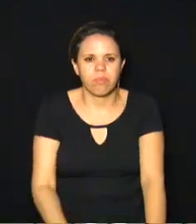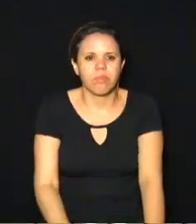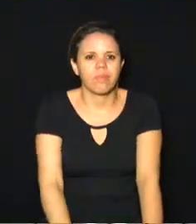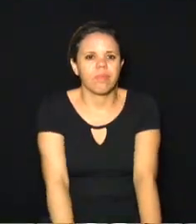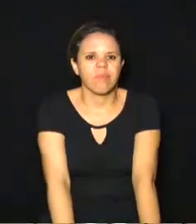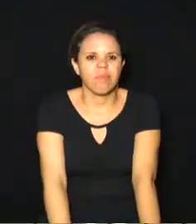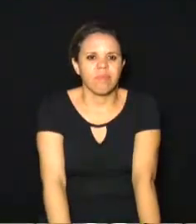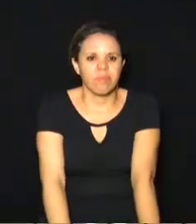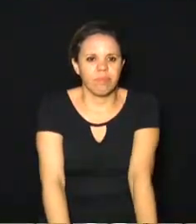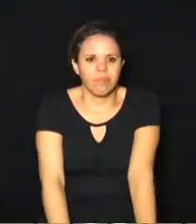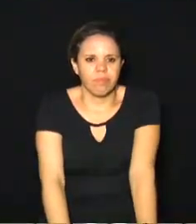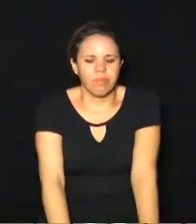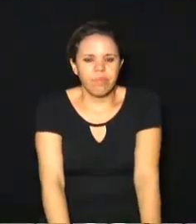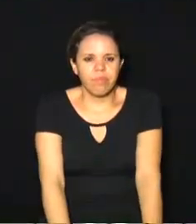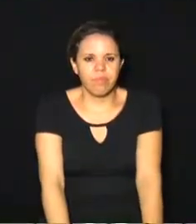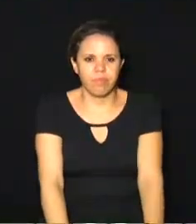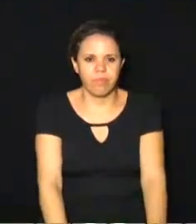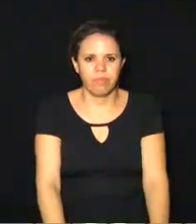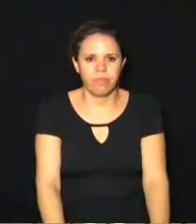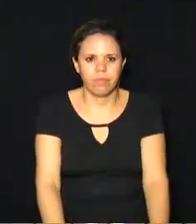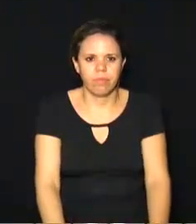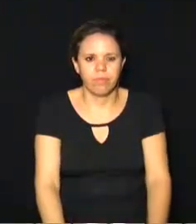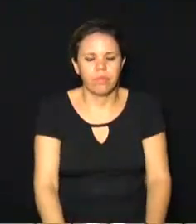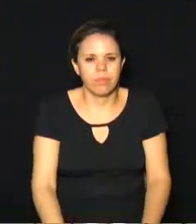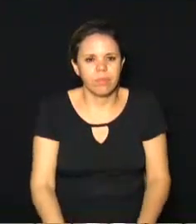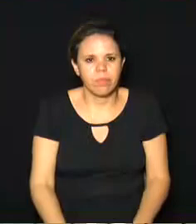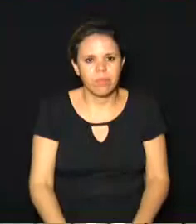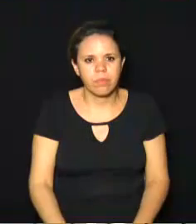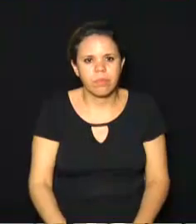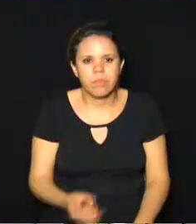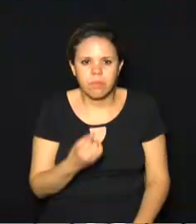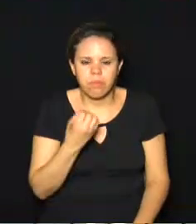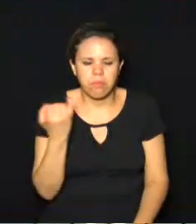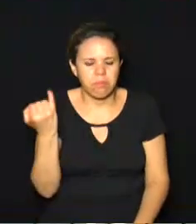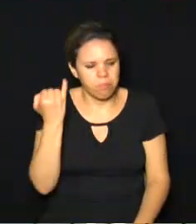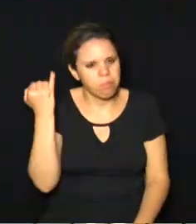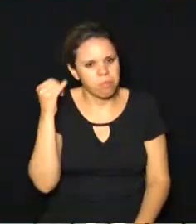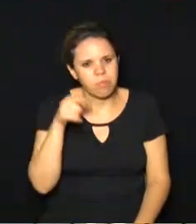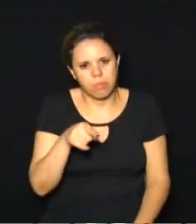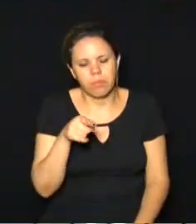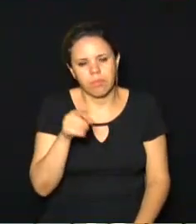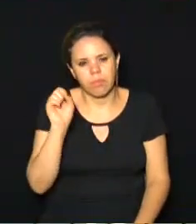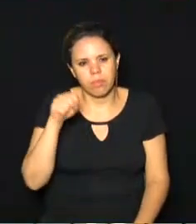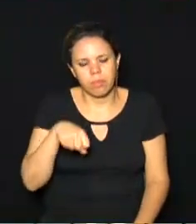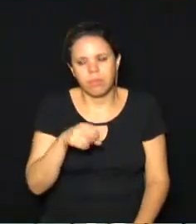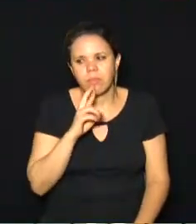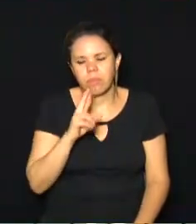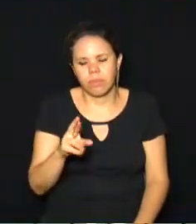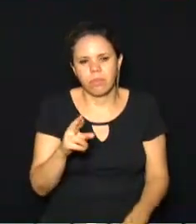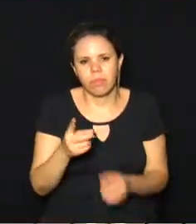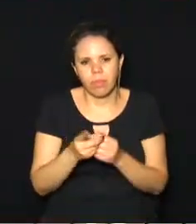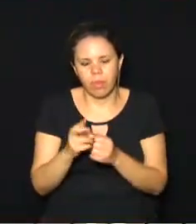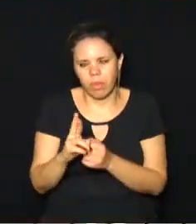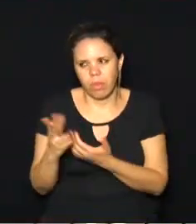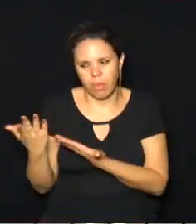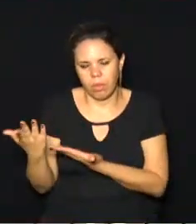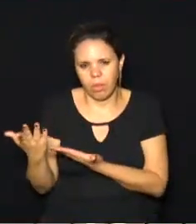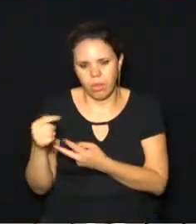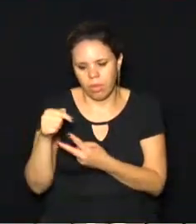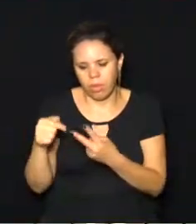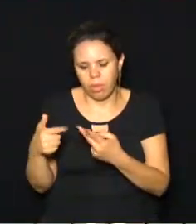Eu não estou escutando aqui. Doutor Eduardo, acho que foi muito importante. Acho que você pegou nos dois pontos principais. É